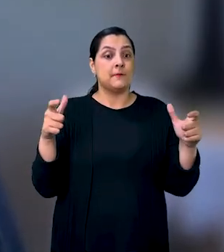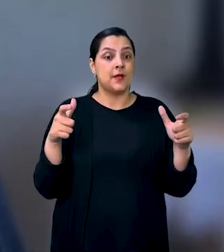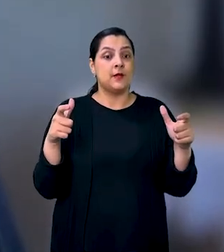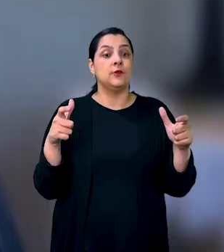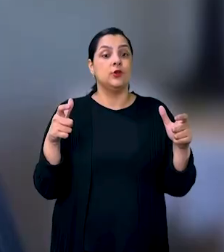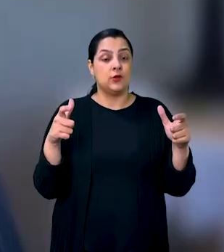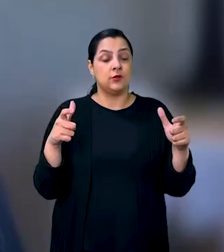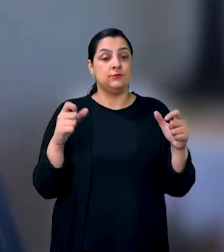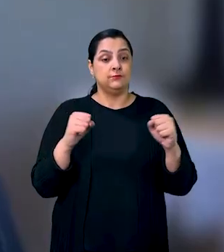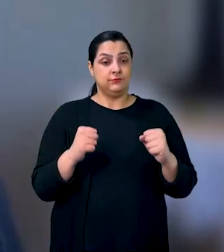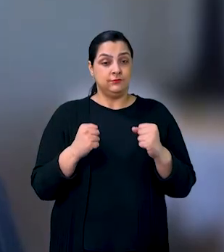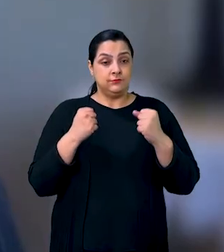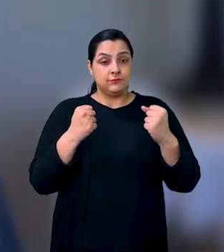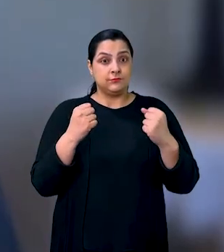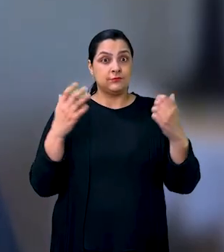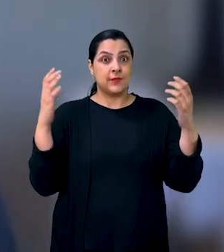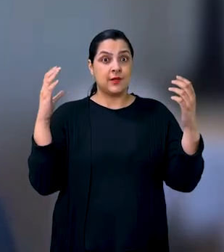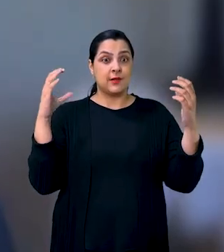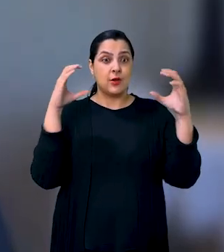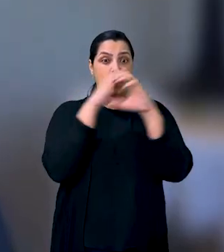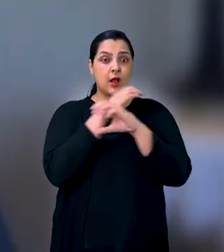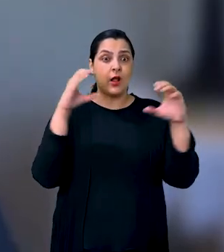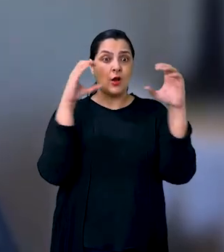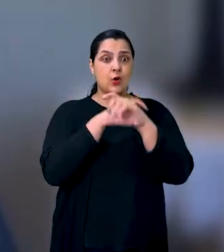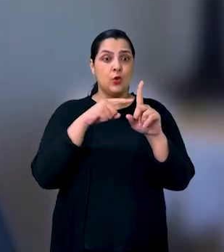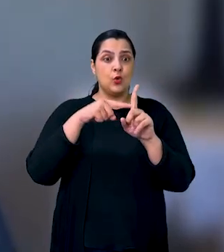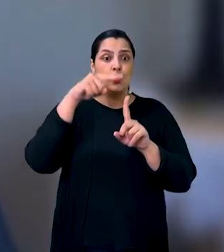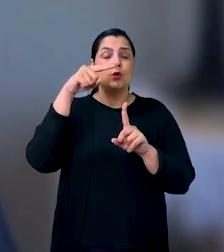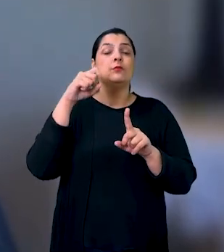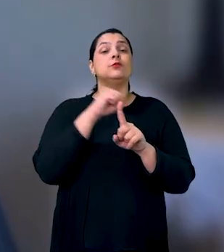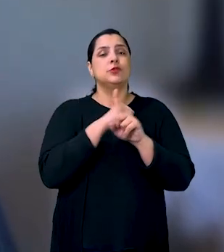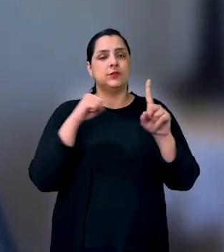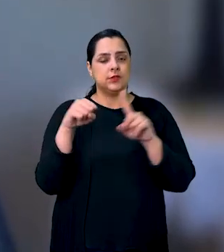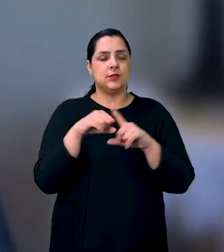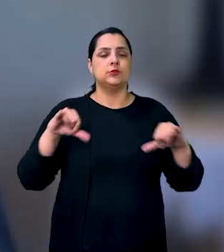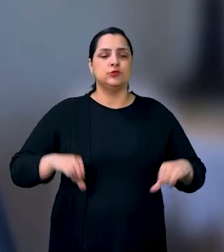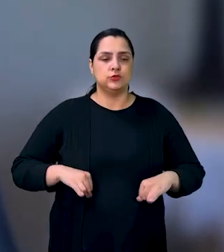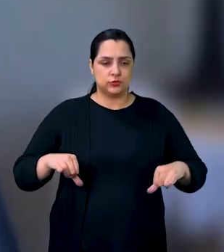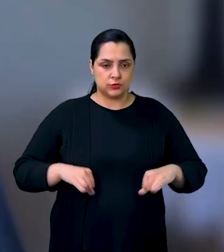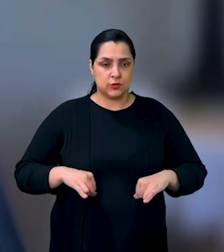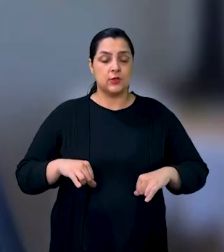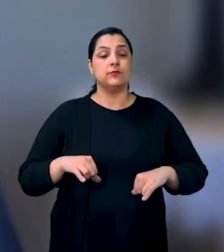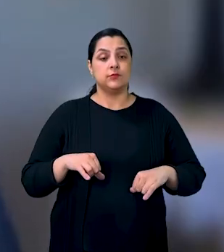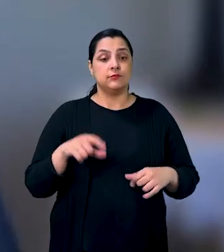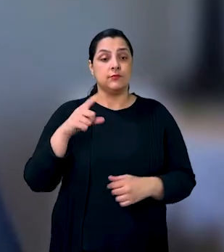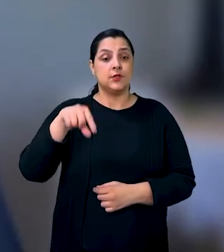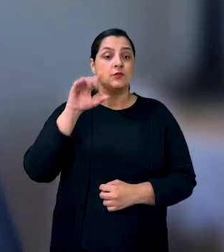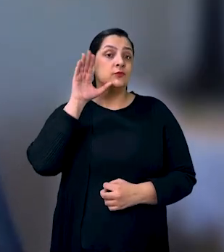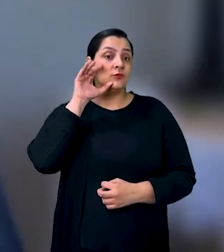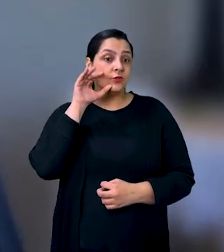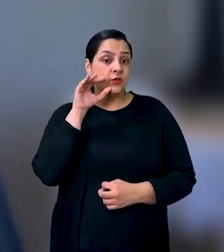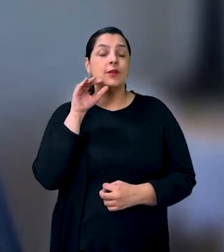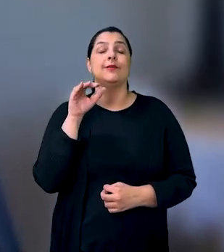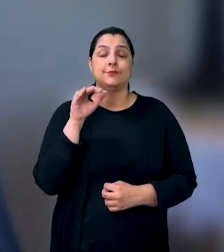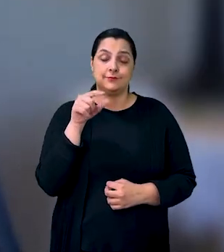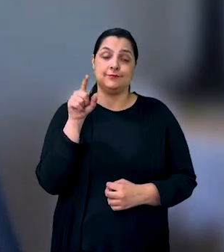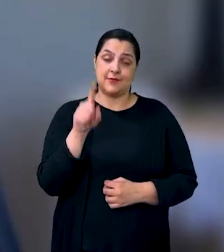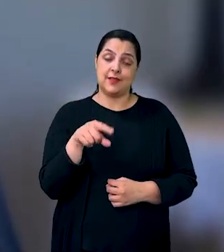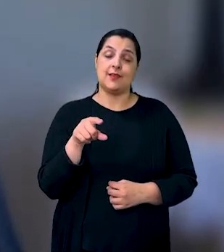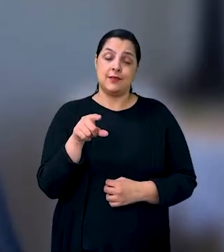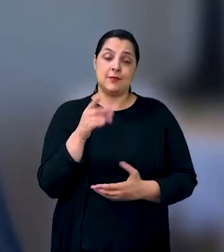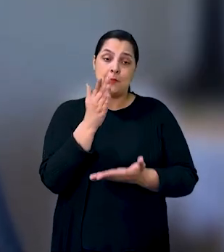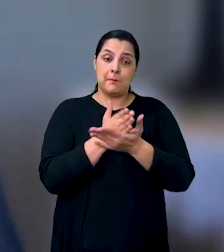maior frequência e intensidade das ondas de calor. Isso atinge a sociedade como um todo e os trabalhadores é uma parte